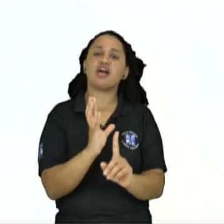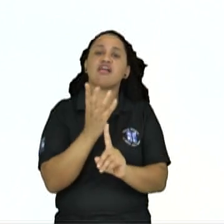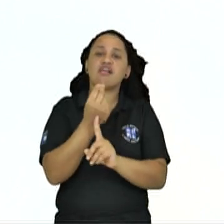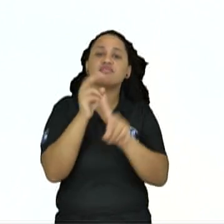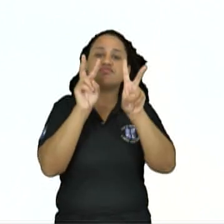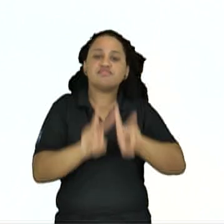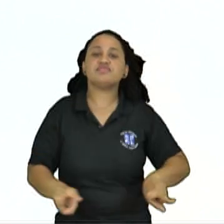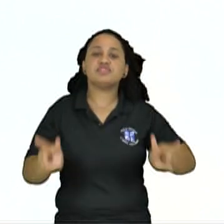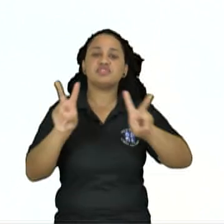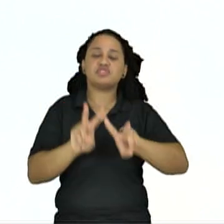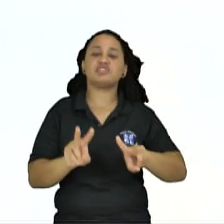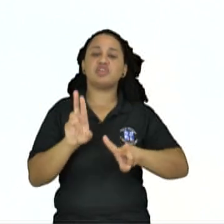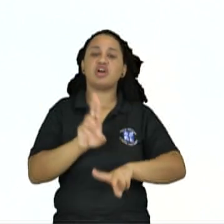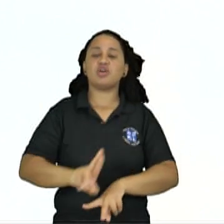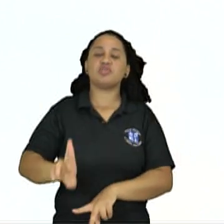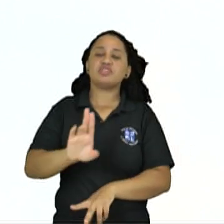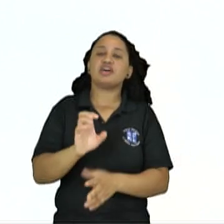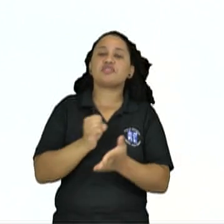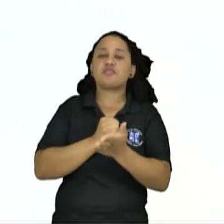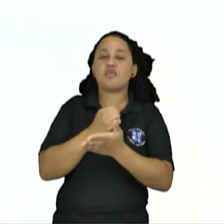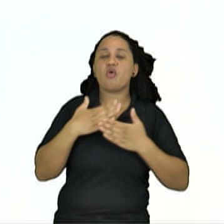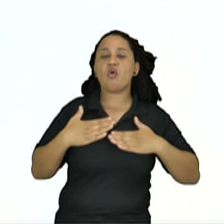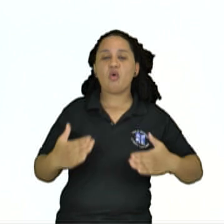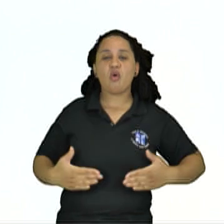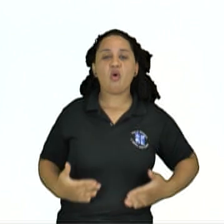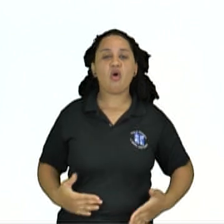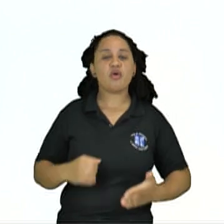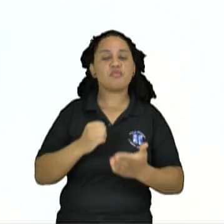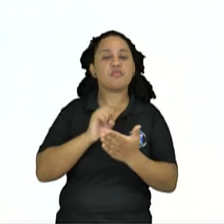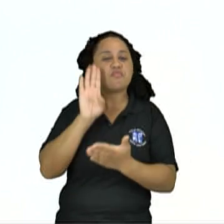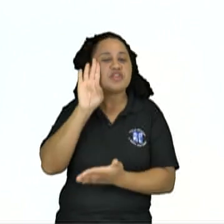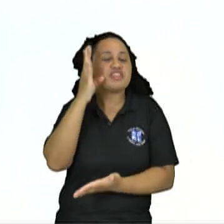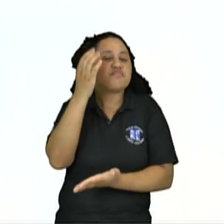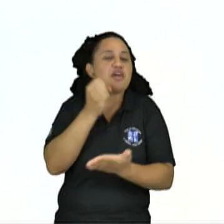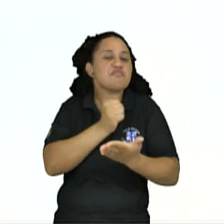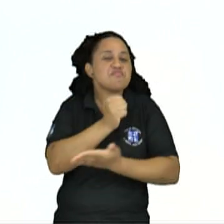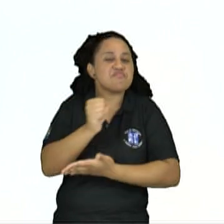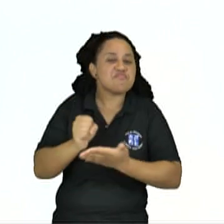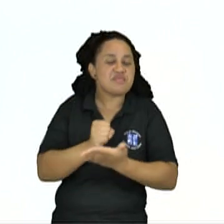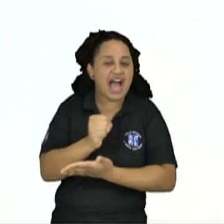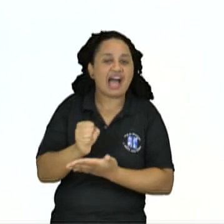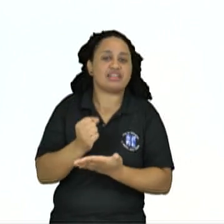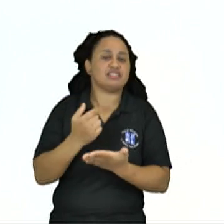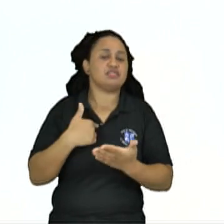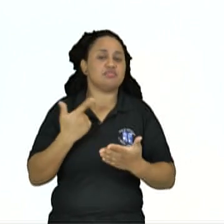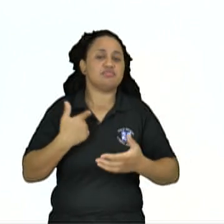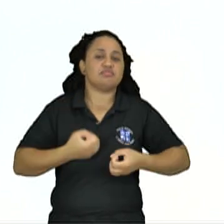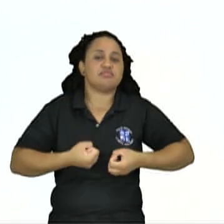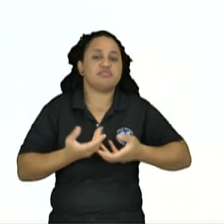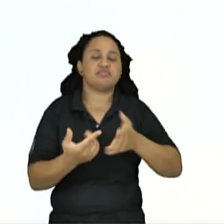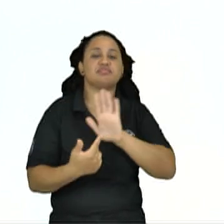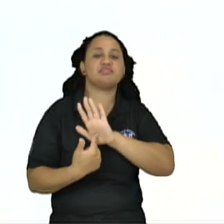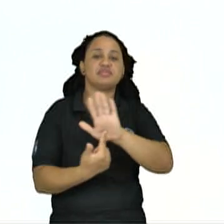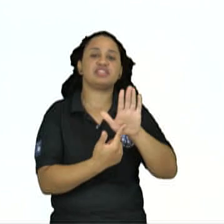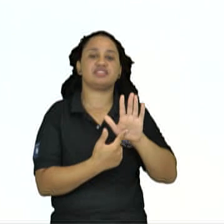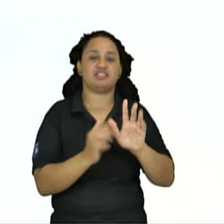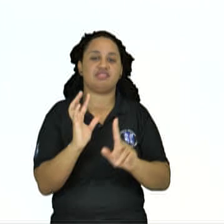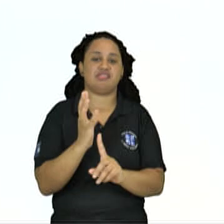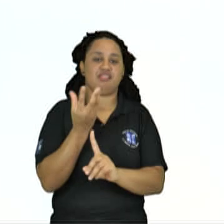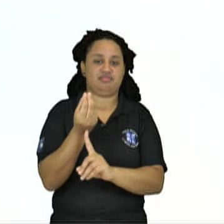artes visuais que tem o corpo como principal suporte para a expressão